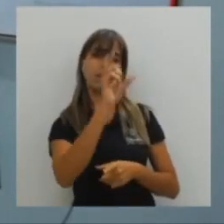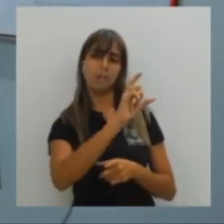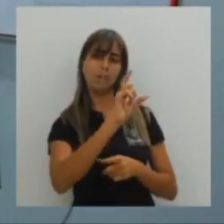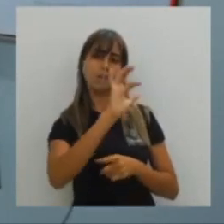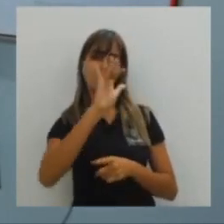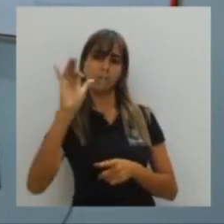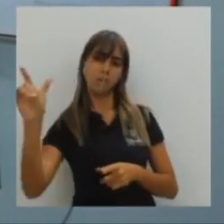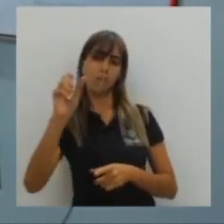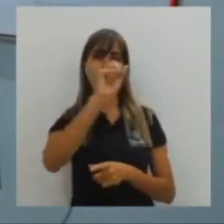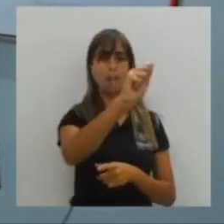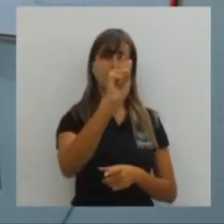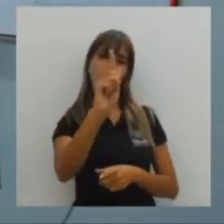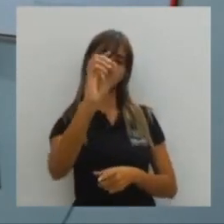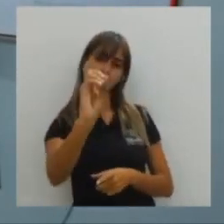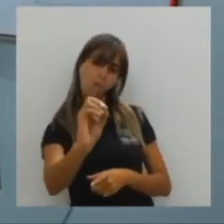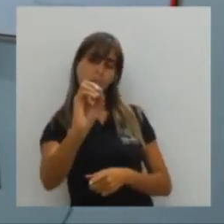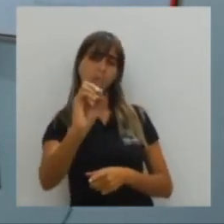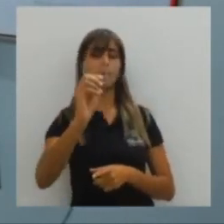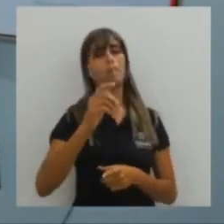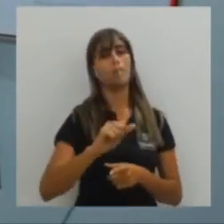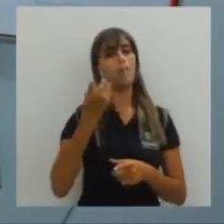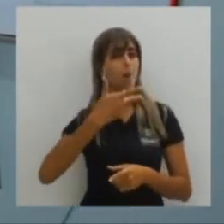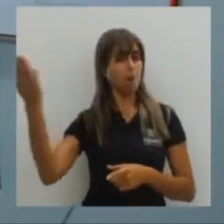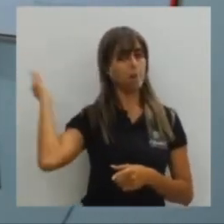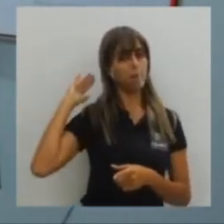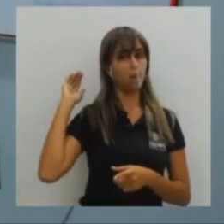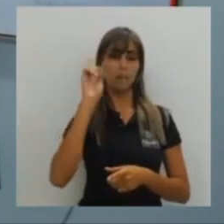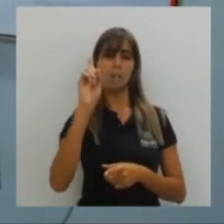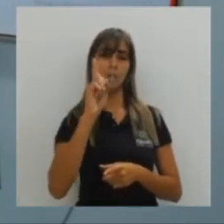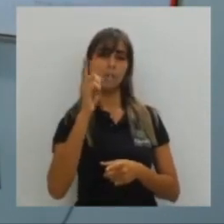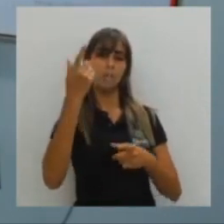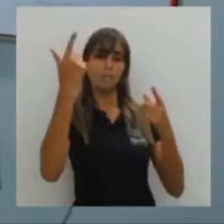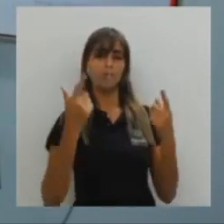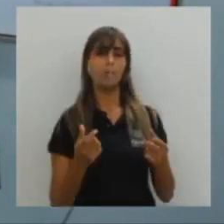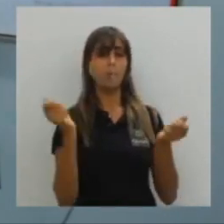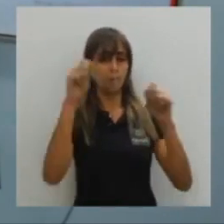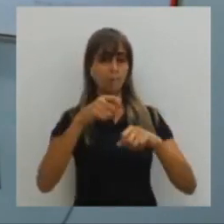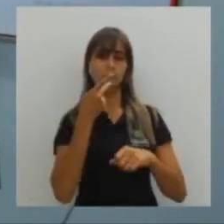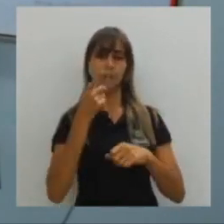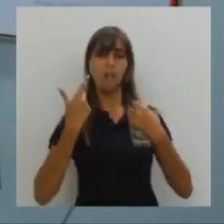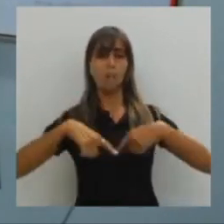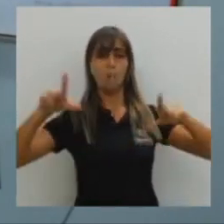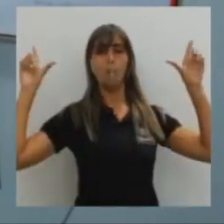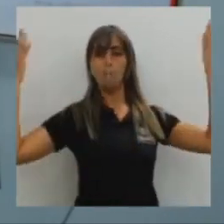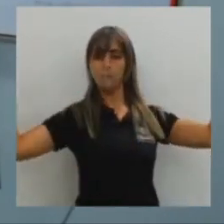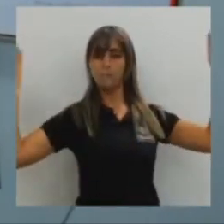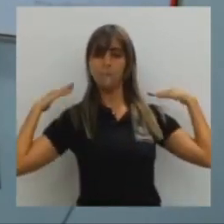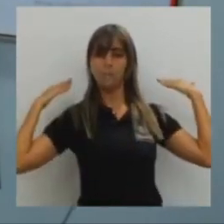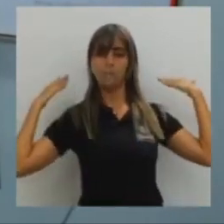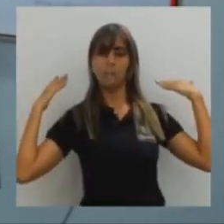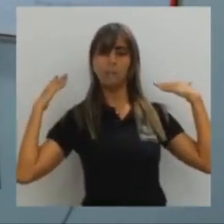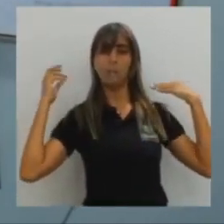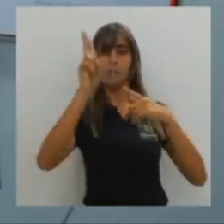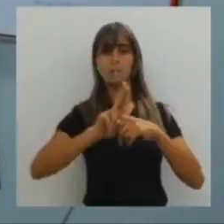o A-G-O. Vai ser traduzido como atrás, mas não referente à posição. Eu posso dizer para vocês, o quadro está atrás de mim. Só que nesse caso eu